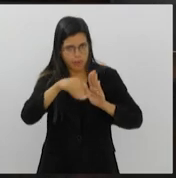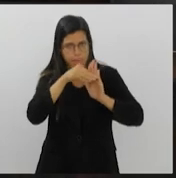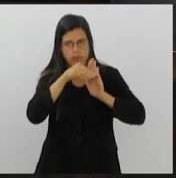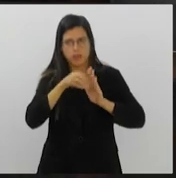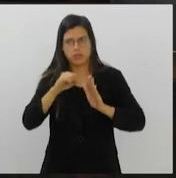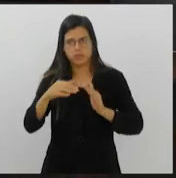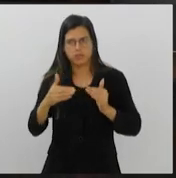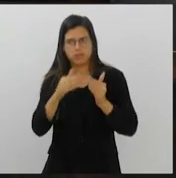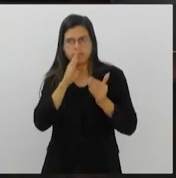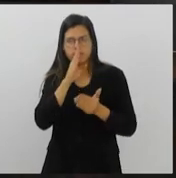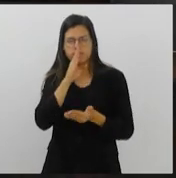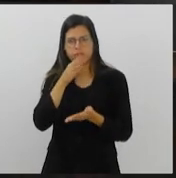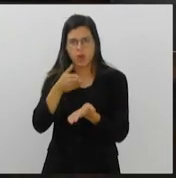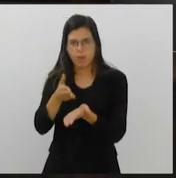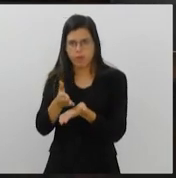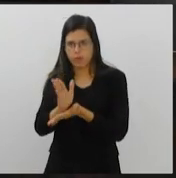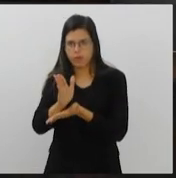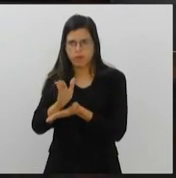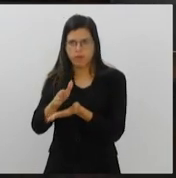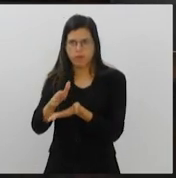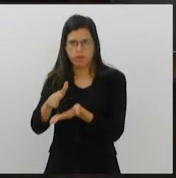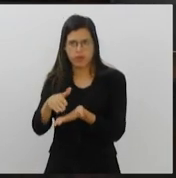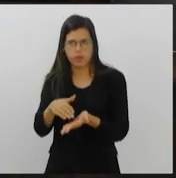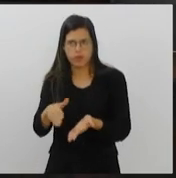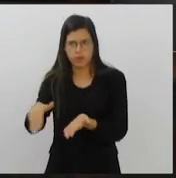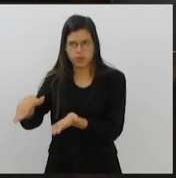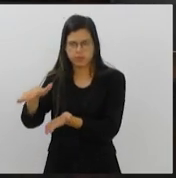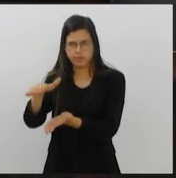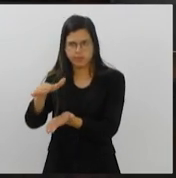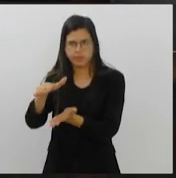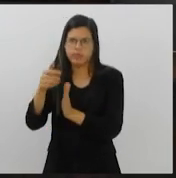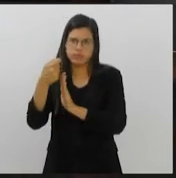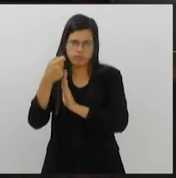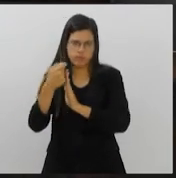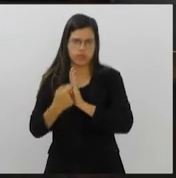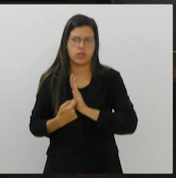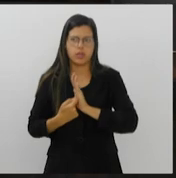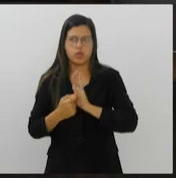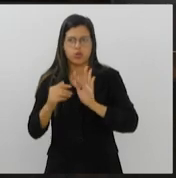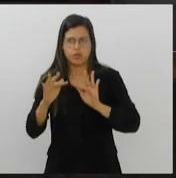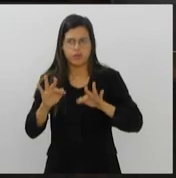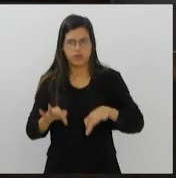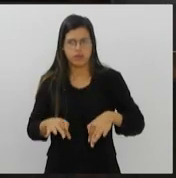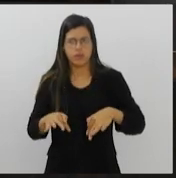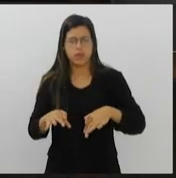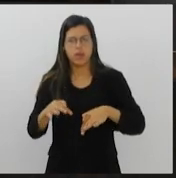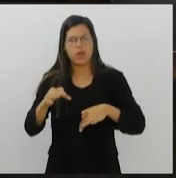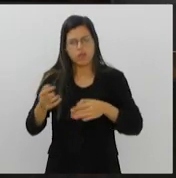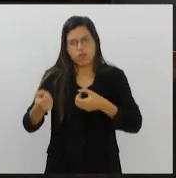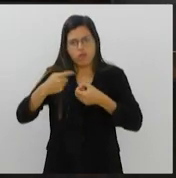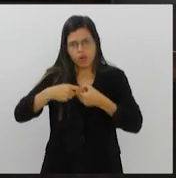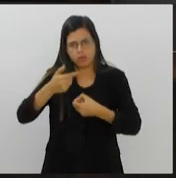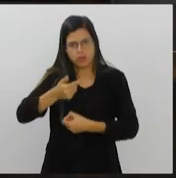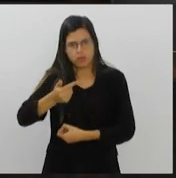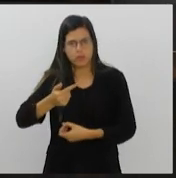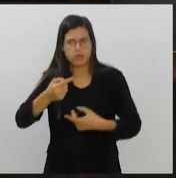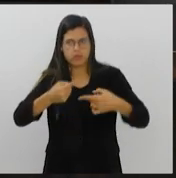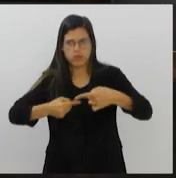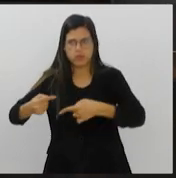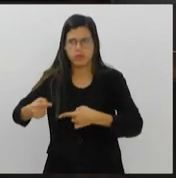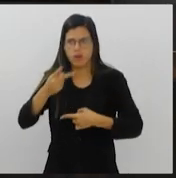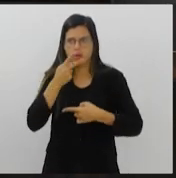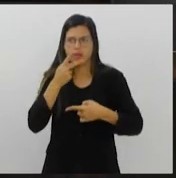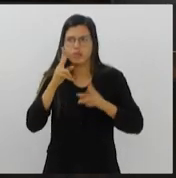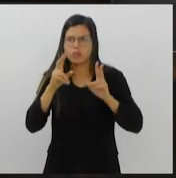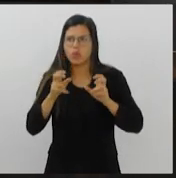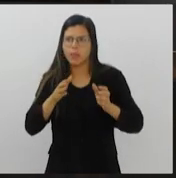aprovam, permaneçam como estão. Aprovado. Vai a redação do vencido para a segunda discussão. Falando de acessibilidade